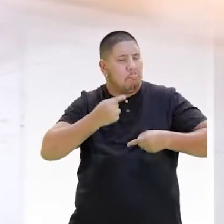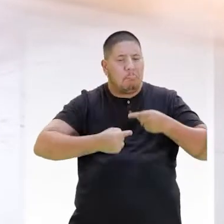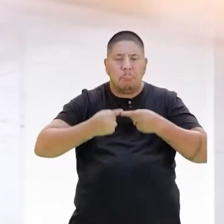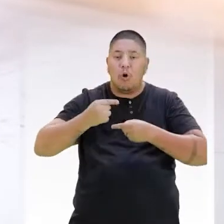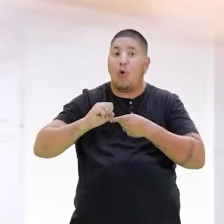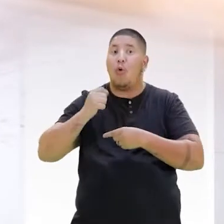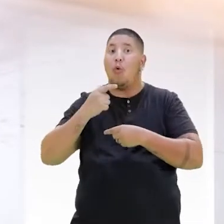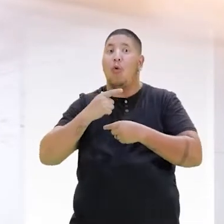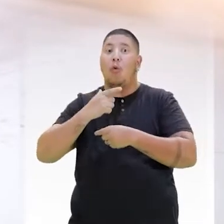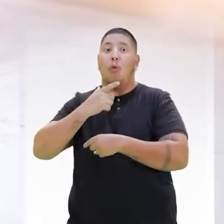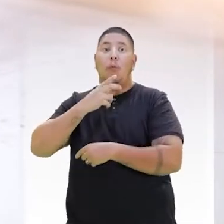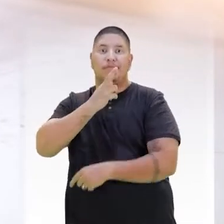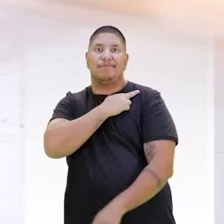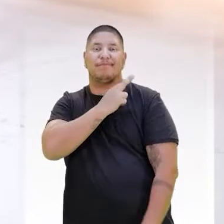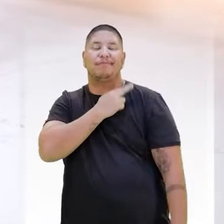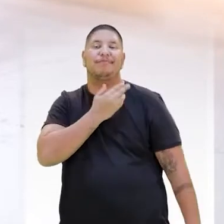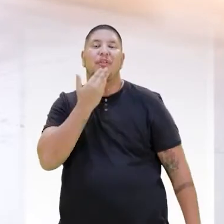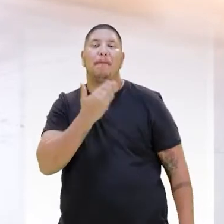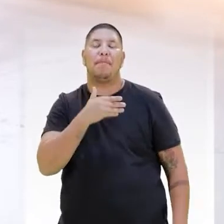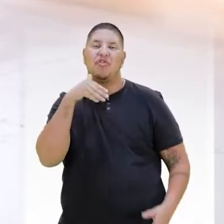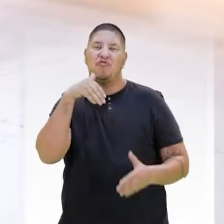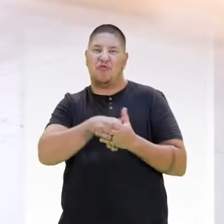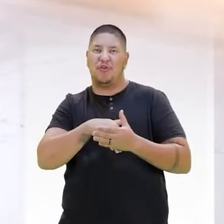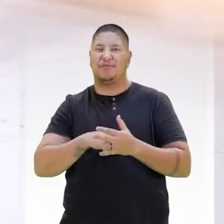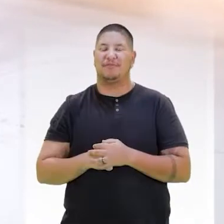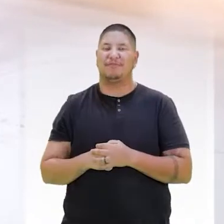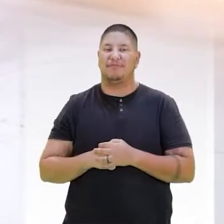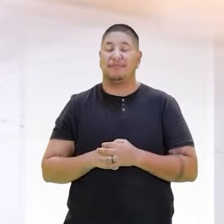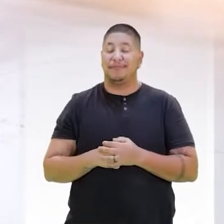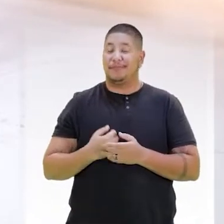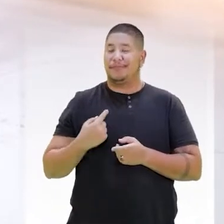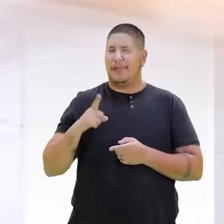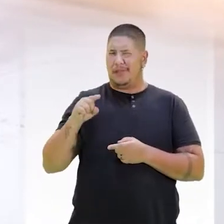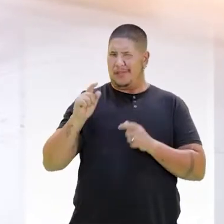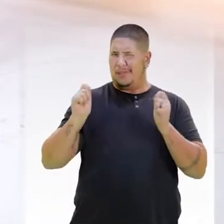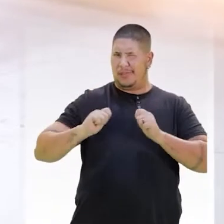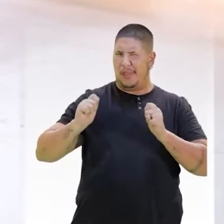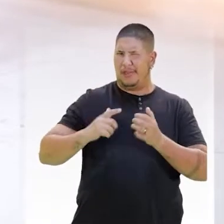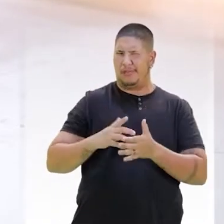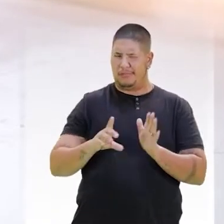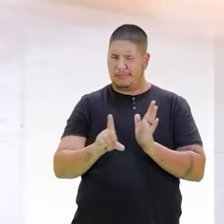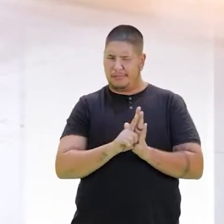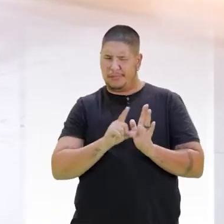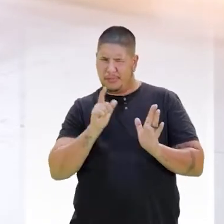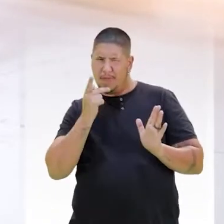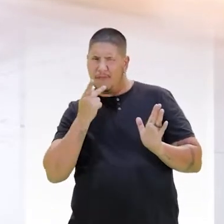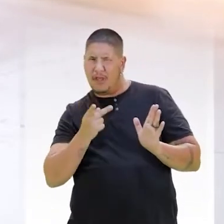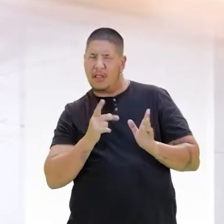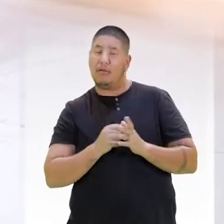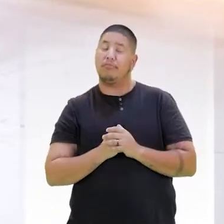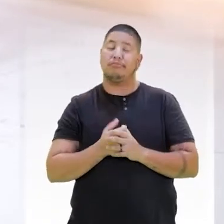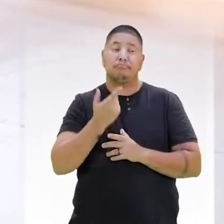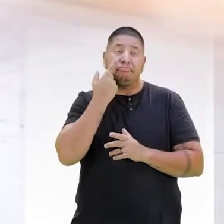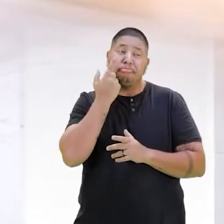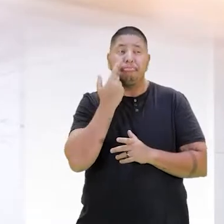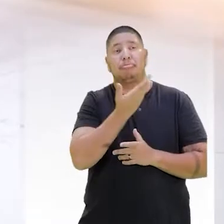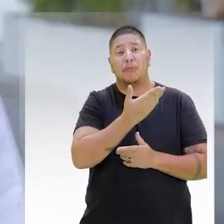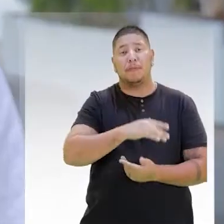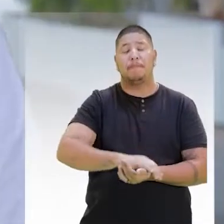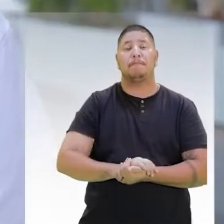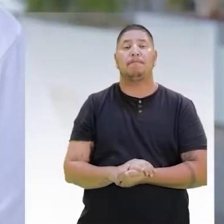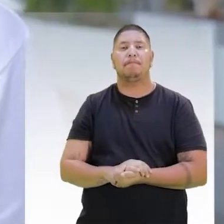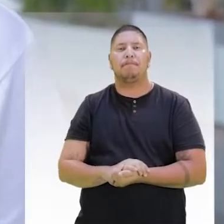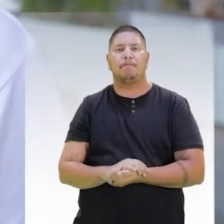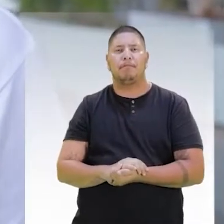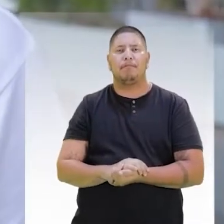patrões pedindo votos em determinado candidato. Afinal, isso é legal? Descubra na reportagem de Michele Castro.